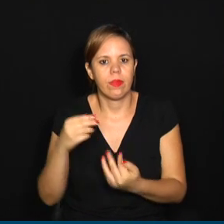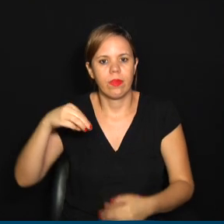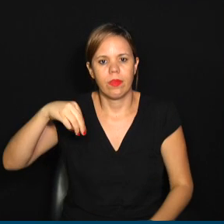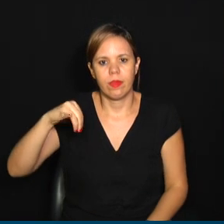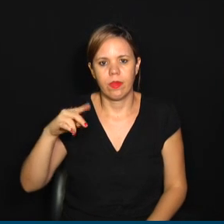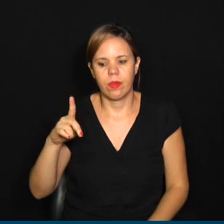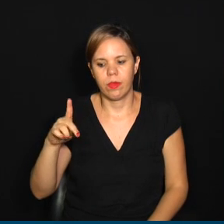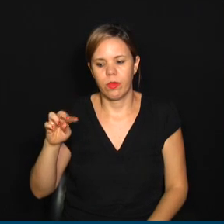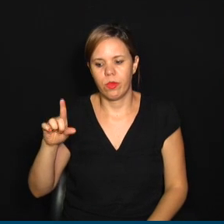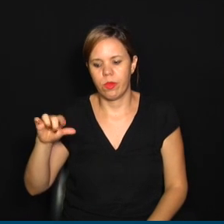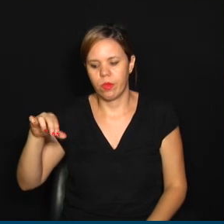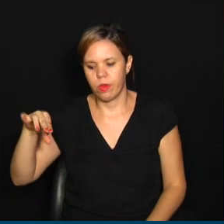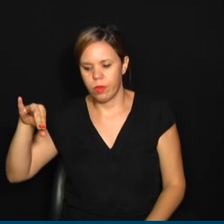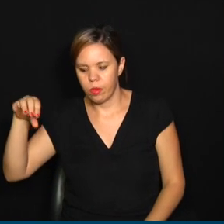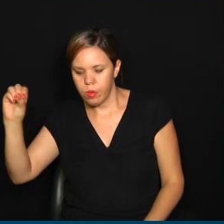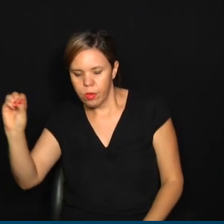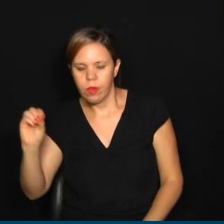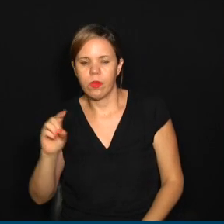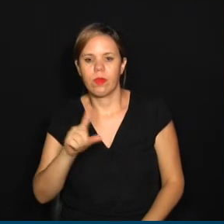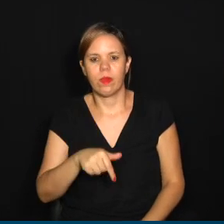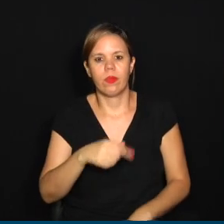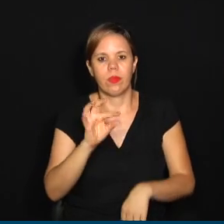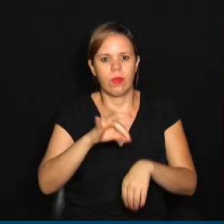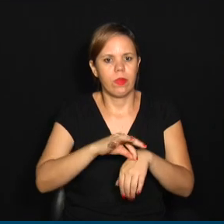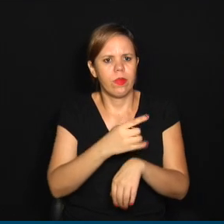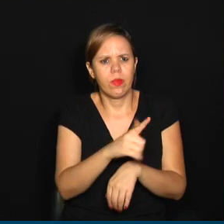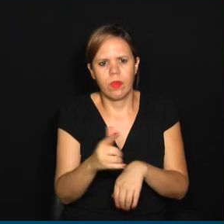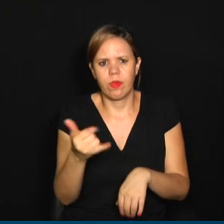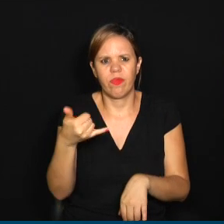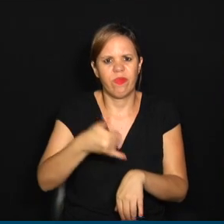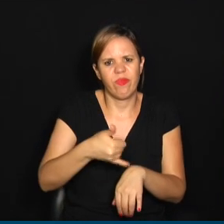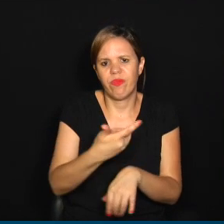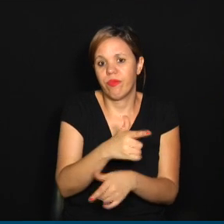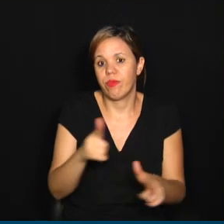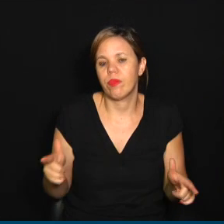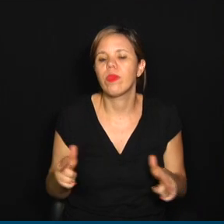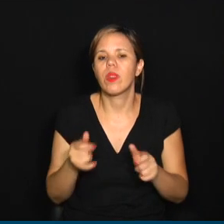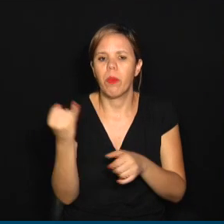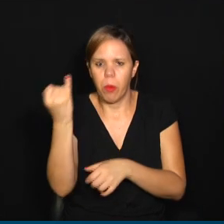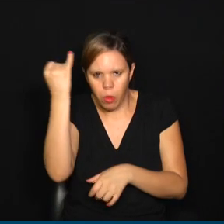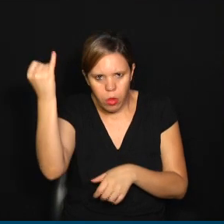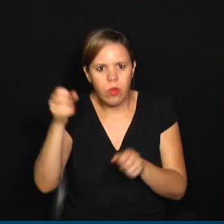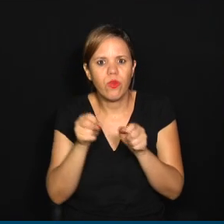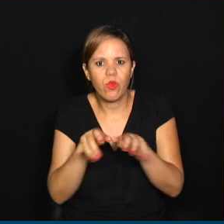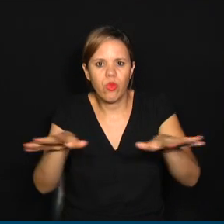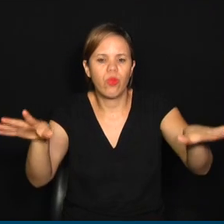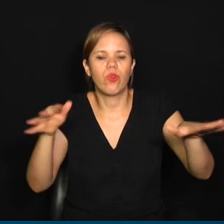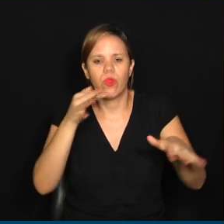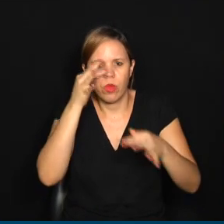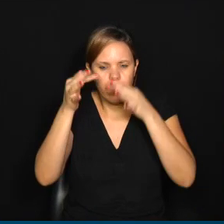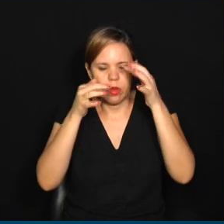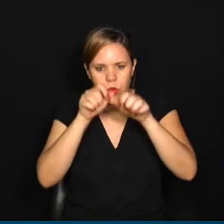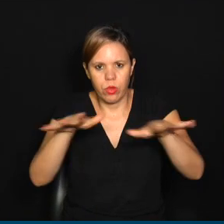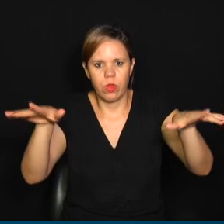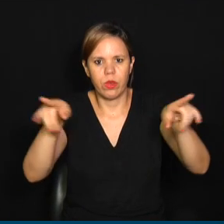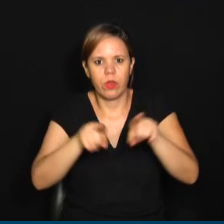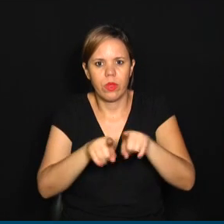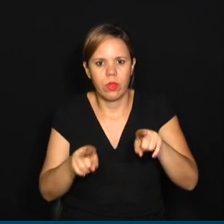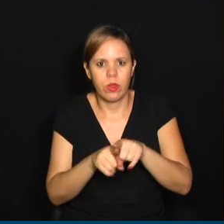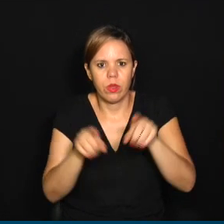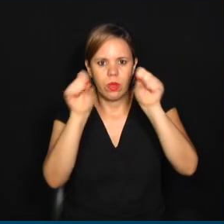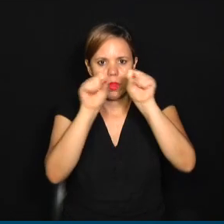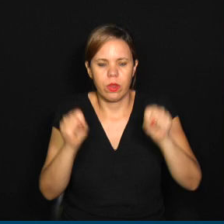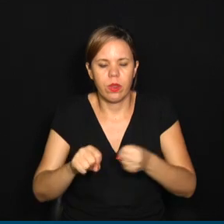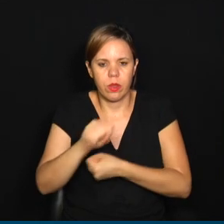Segundo a justificativa, essas abelhas são as sem ferrão importantes para a polinização das plantas nativas, estabilidade dos